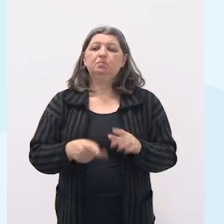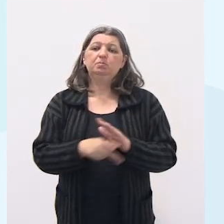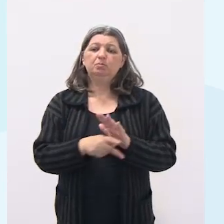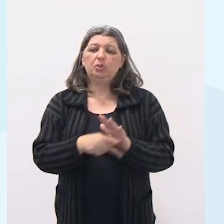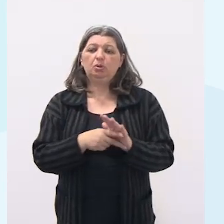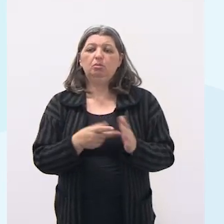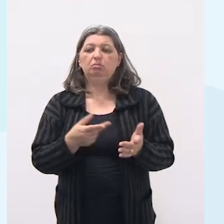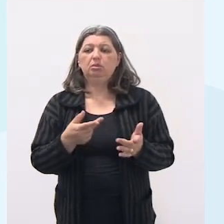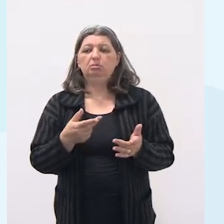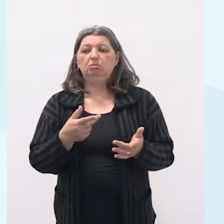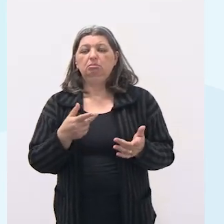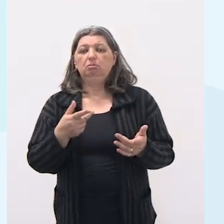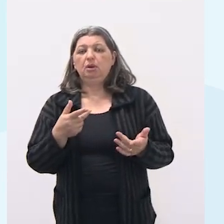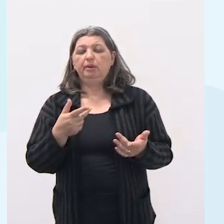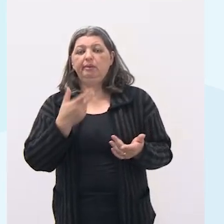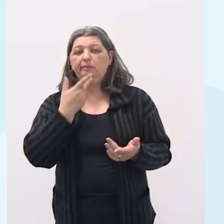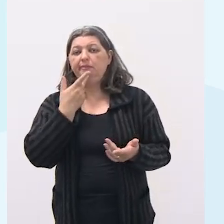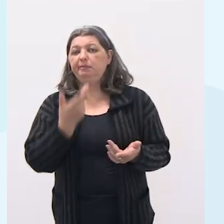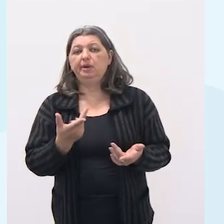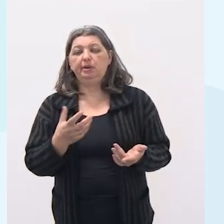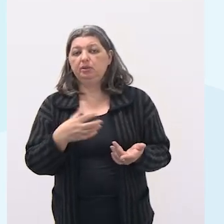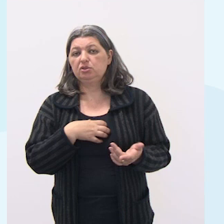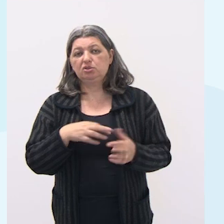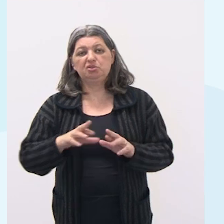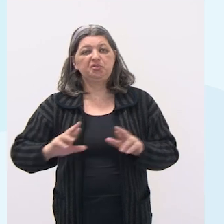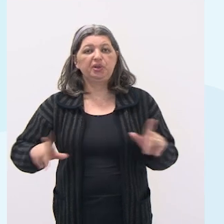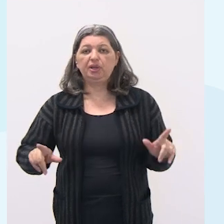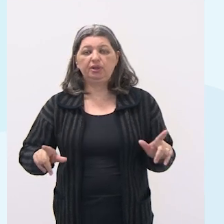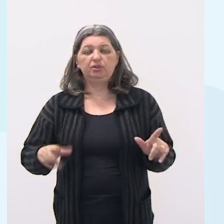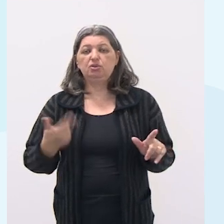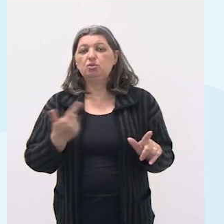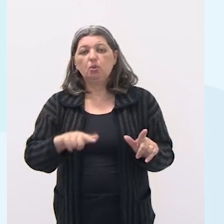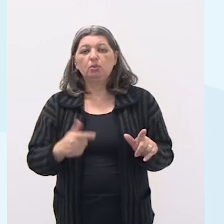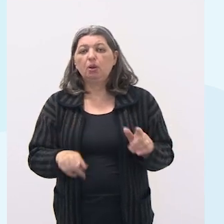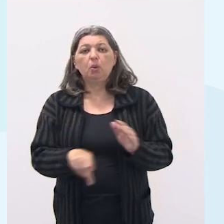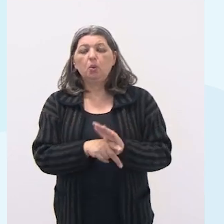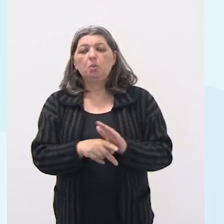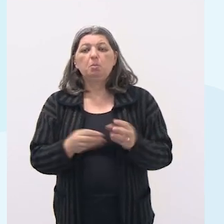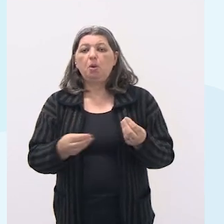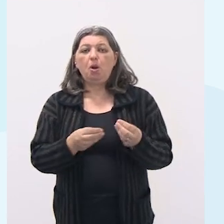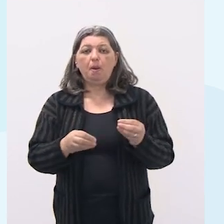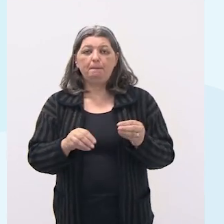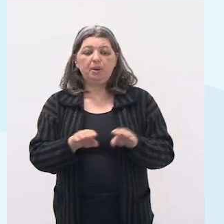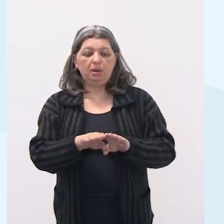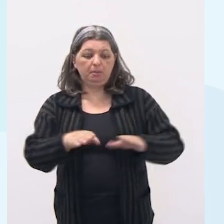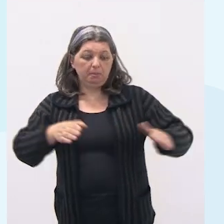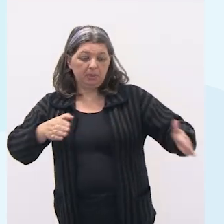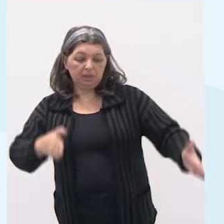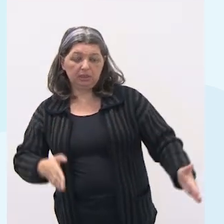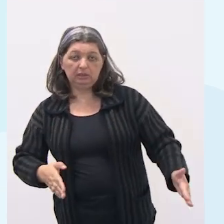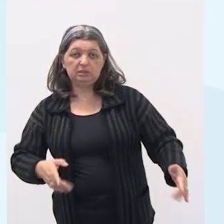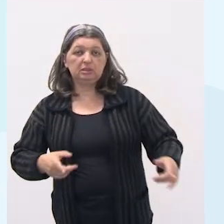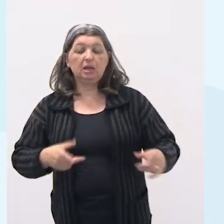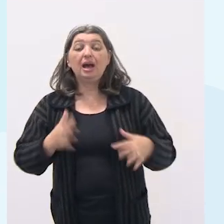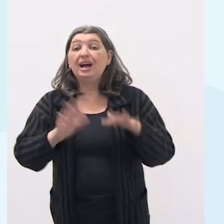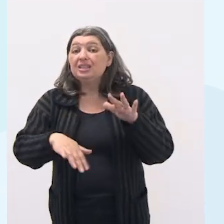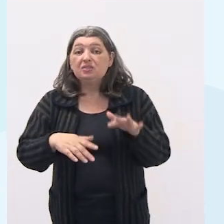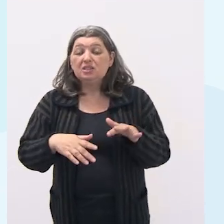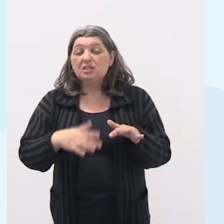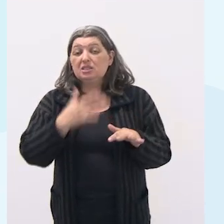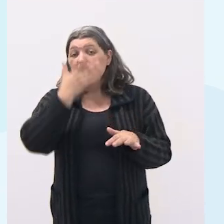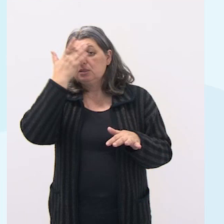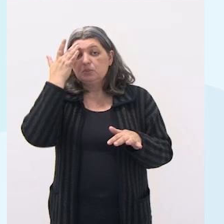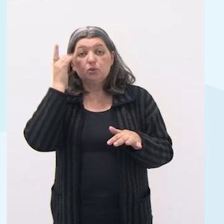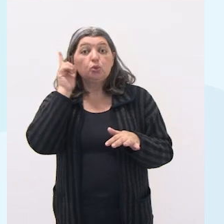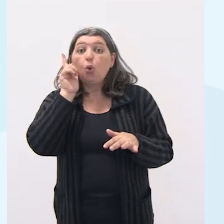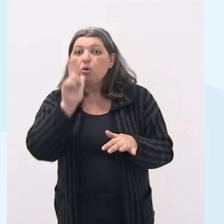linguagem de Libras, não equipadas com as mesas, às vezes a acessibilidade para você chegar nessa unidade